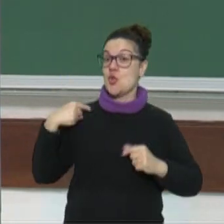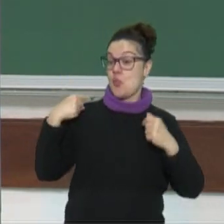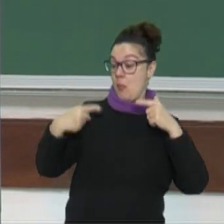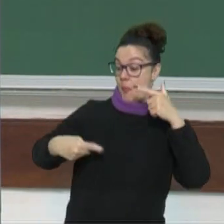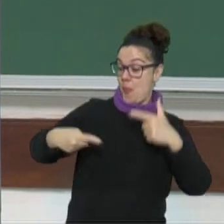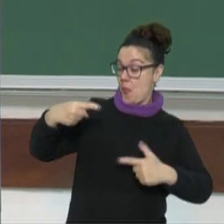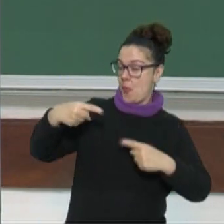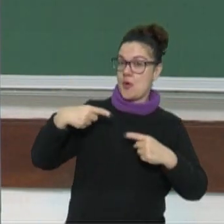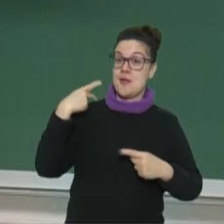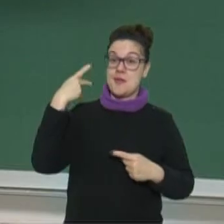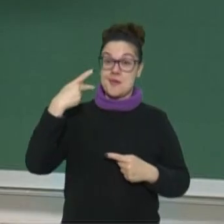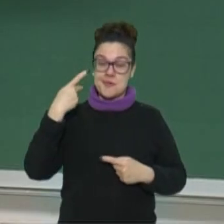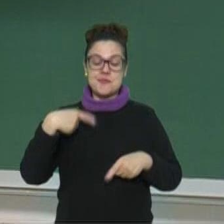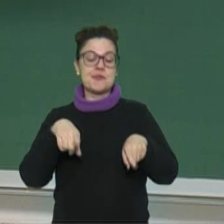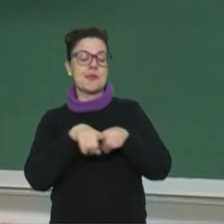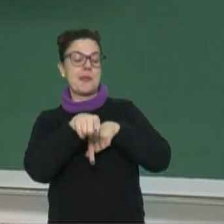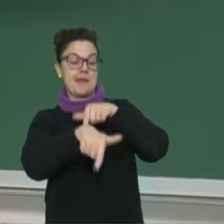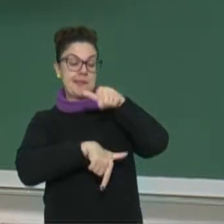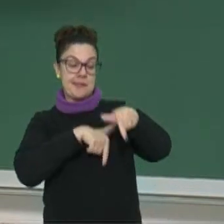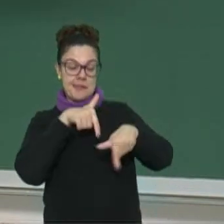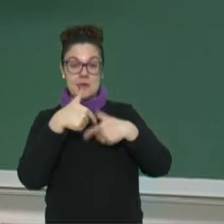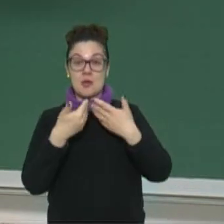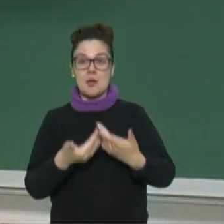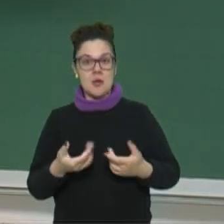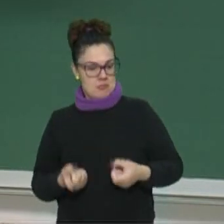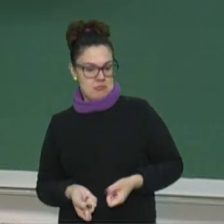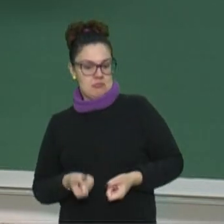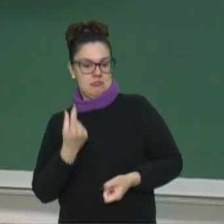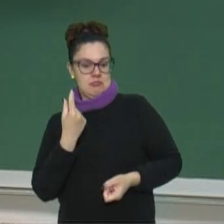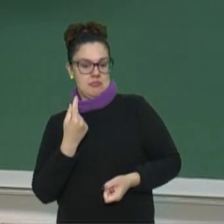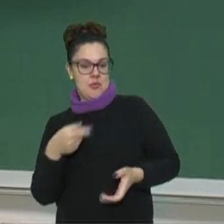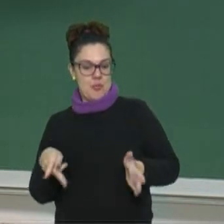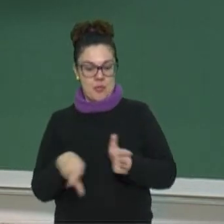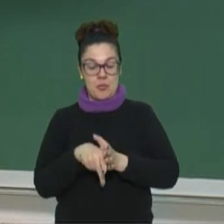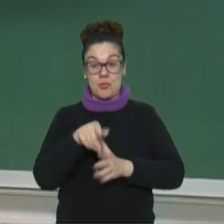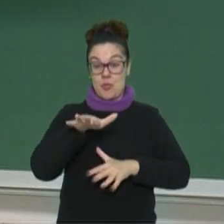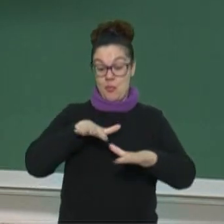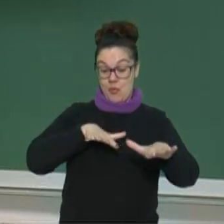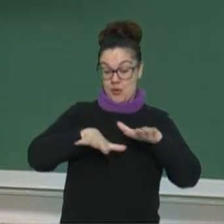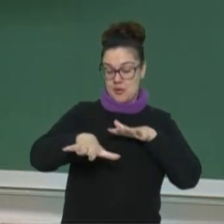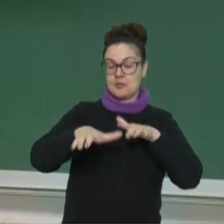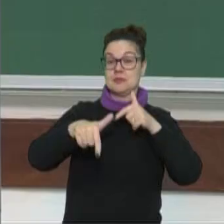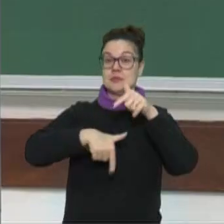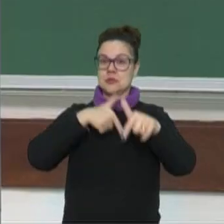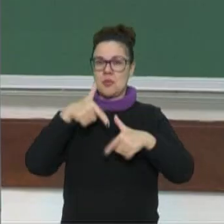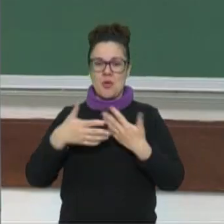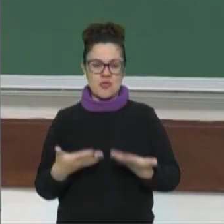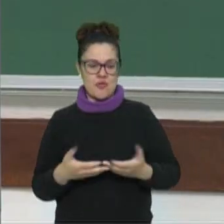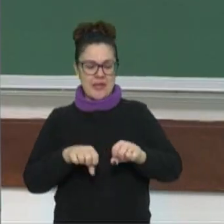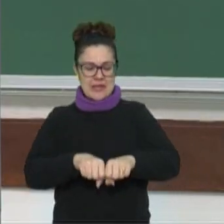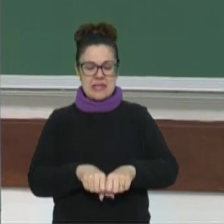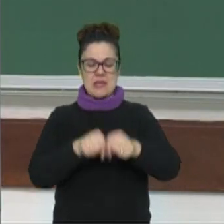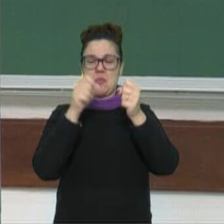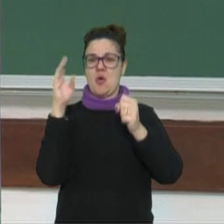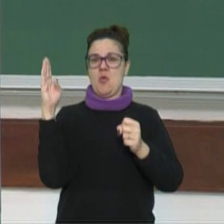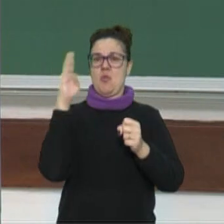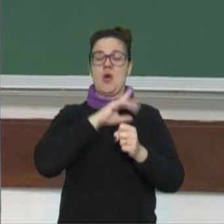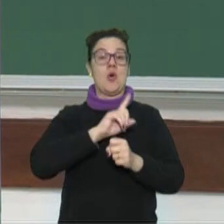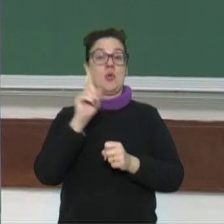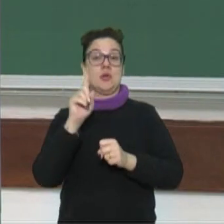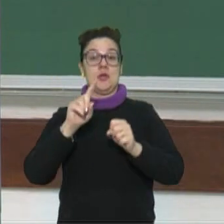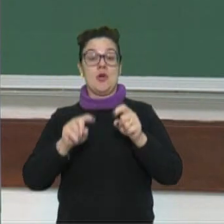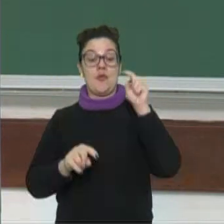e direitos trabalhistas. Isso é uma inovação para o movimento trabalhador. Ao invés de você apenas quebrar o mal, não. Você